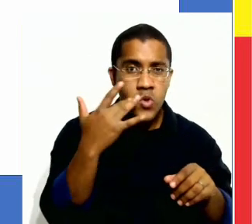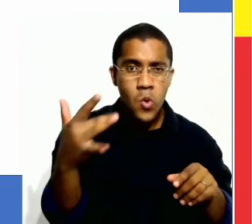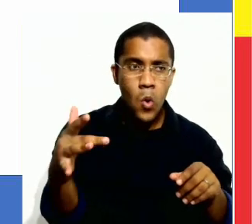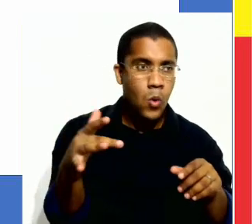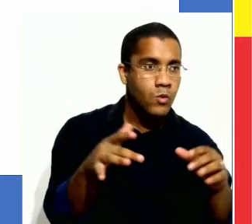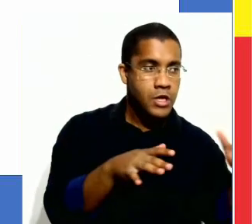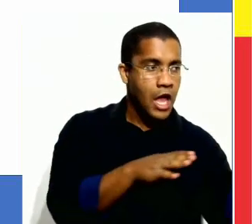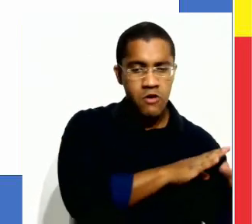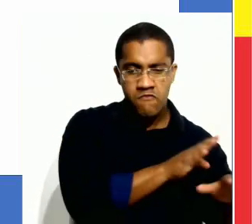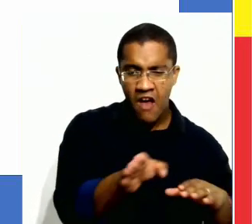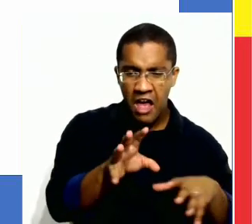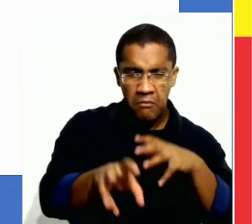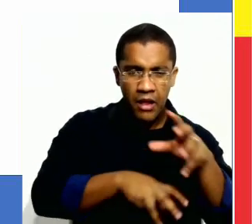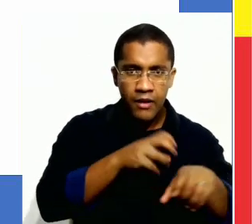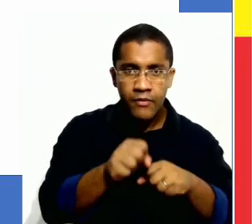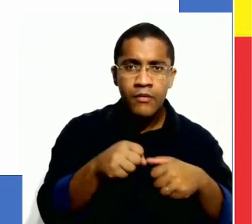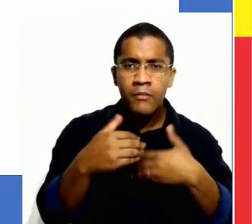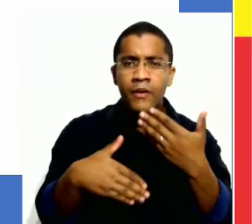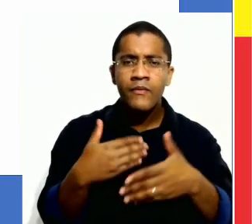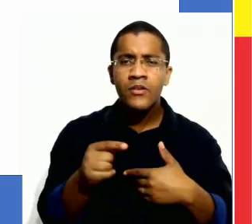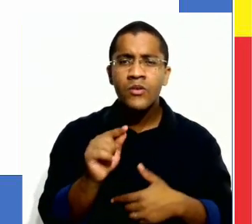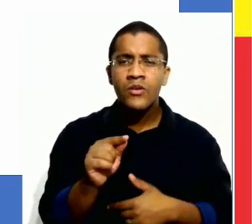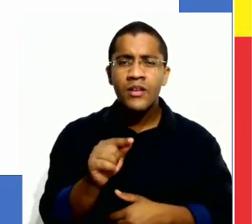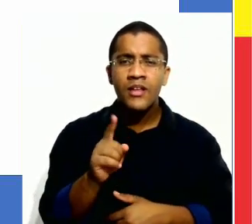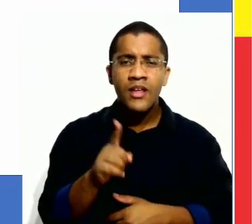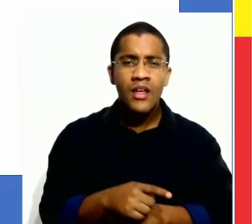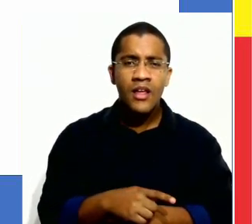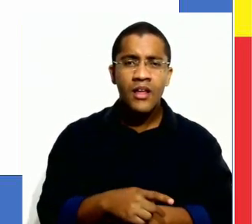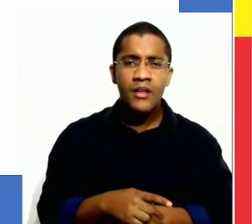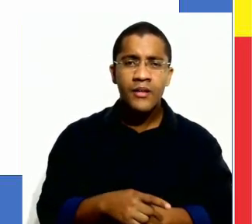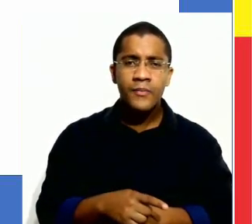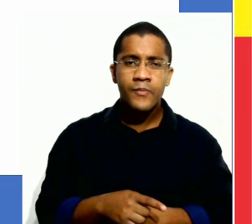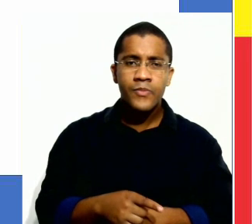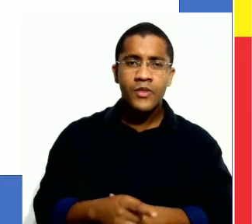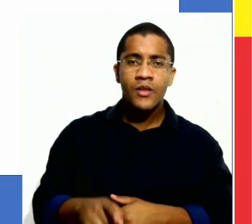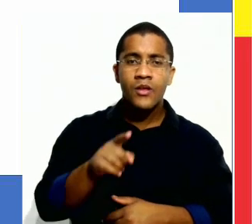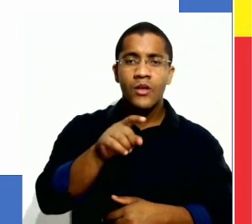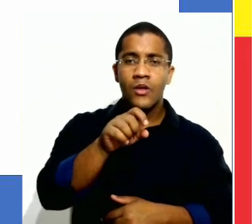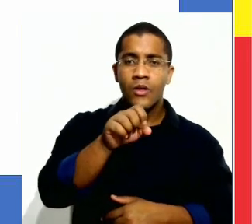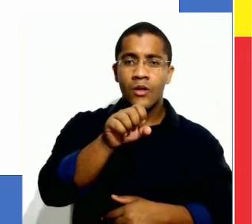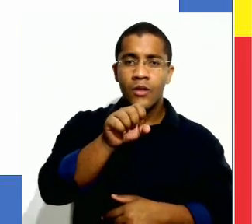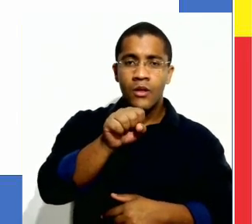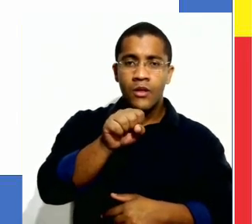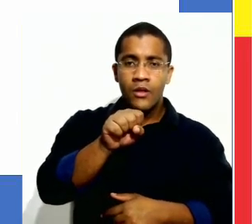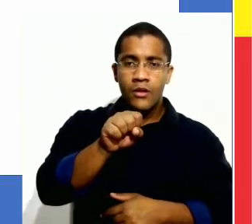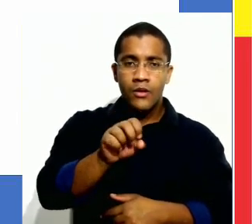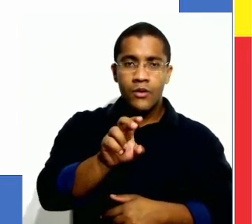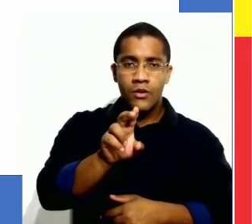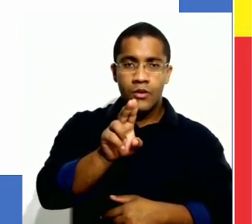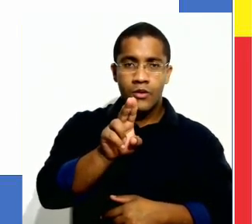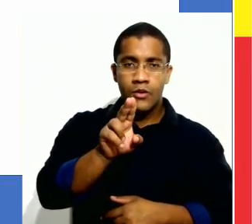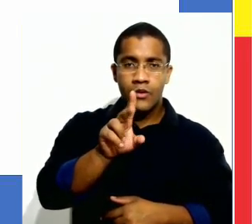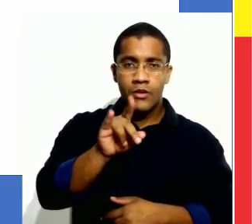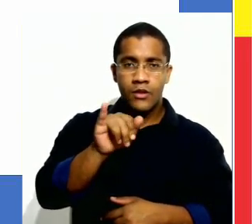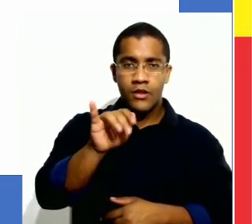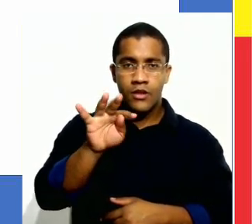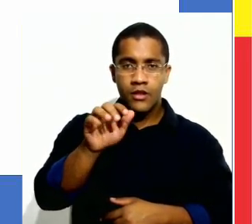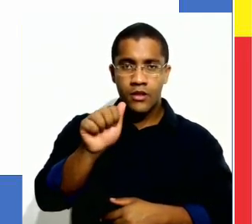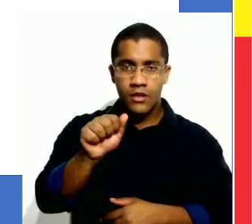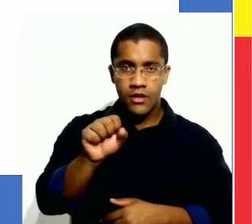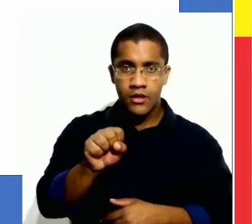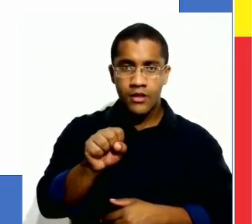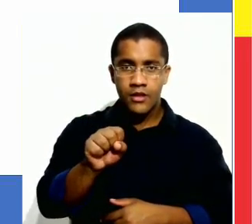deles foi os Sussus, que ocuparam o Cumbe. Em 1240, um